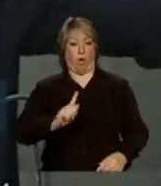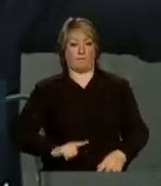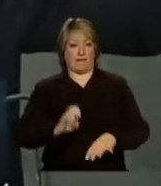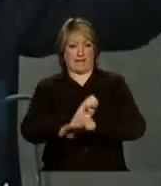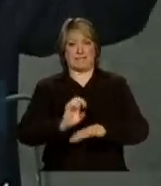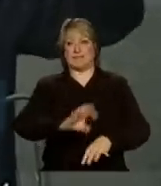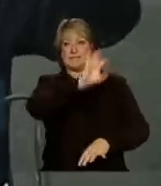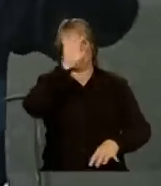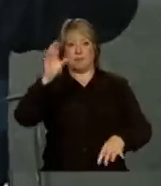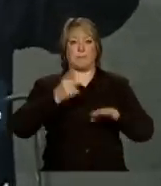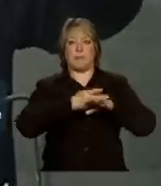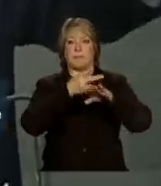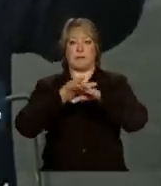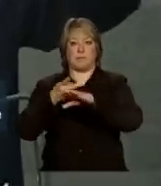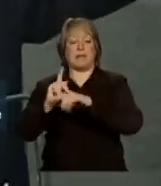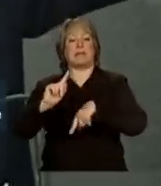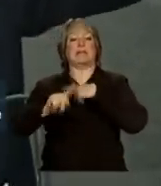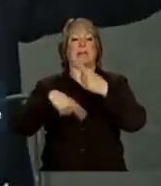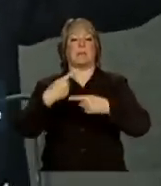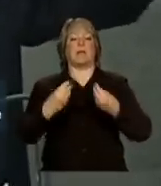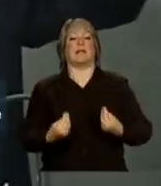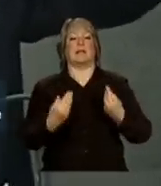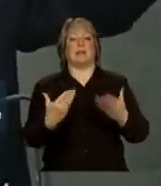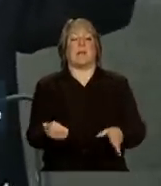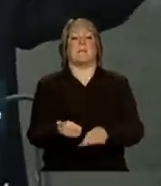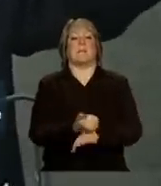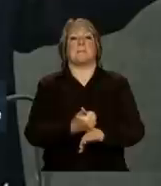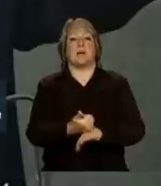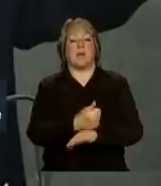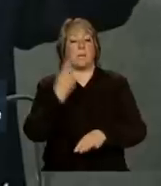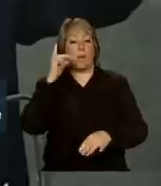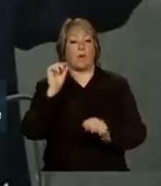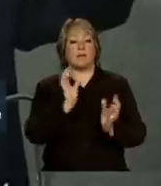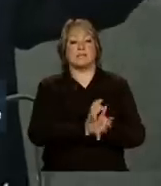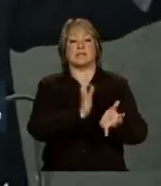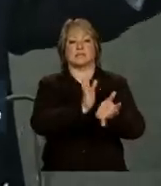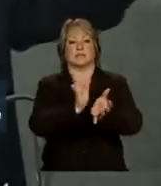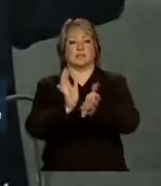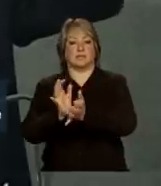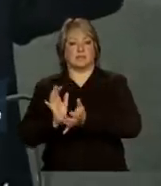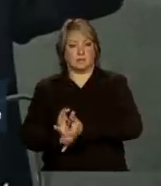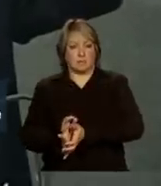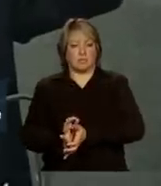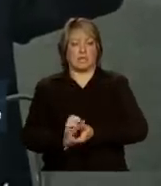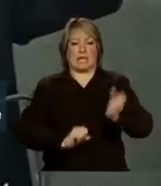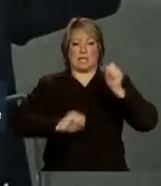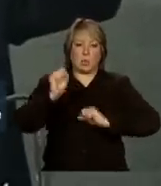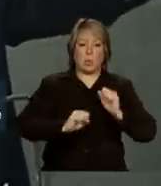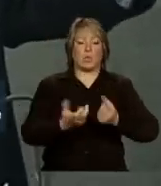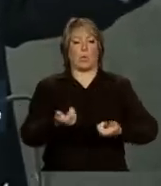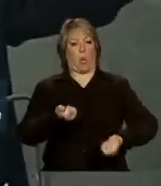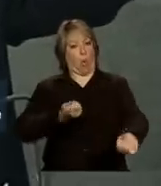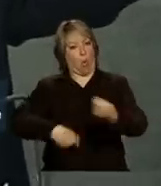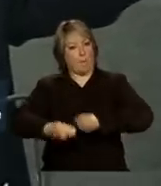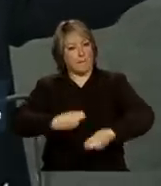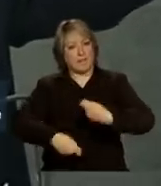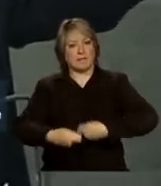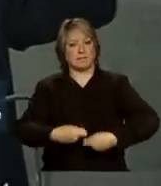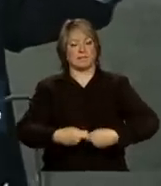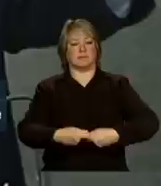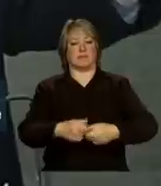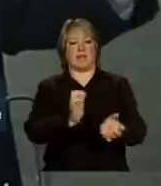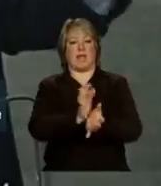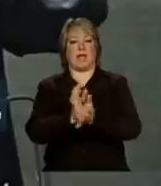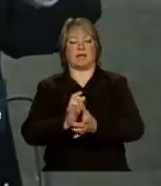e depois fazemos a entrega do melhor eh por setor indústria comércio né Eh na